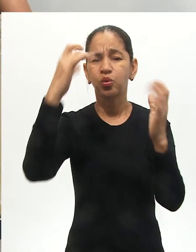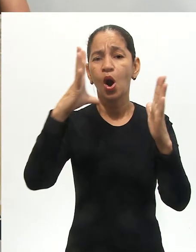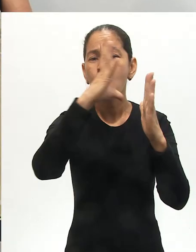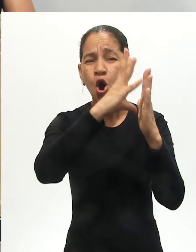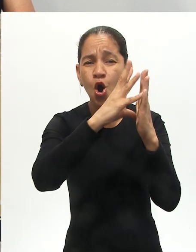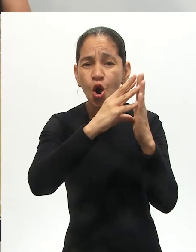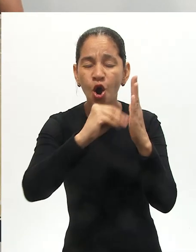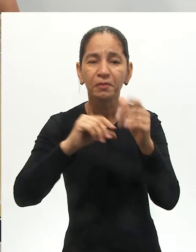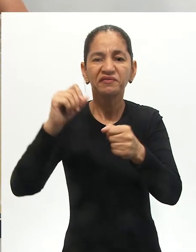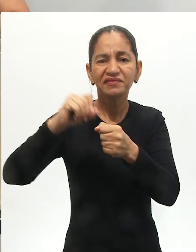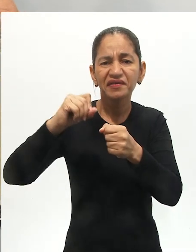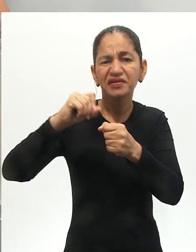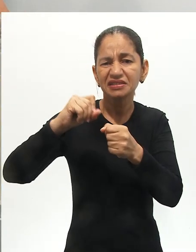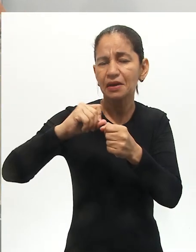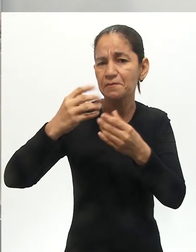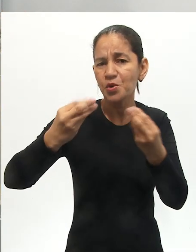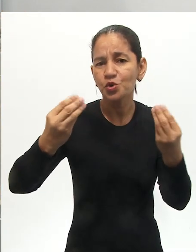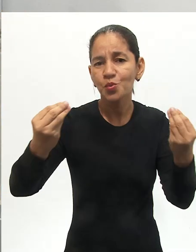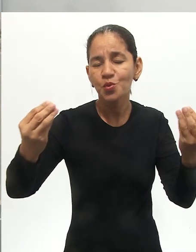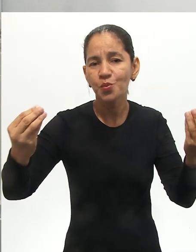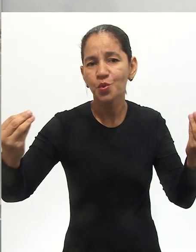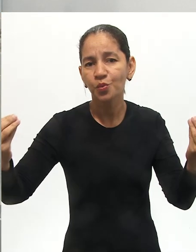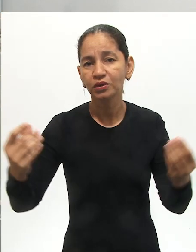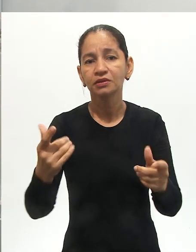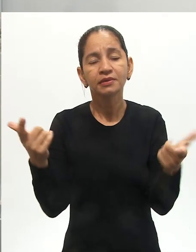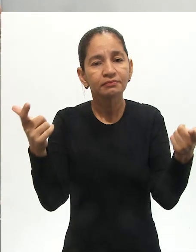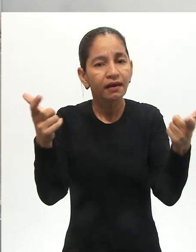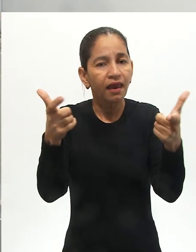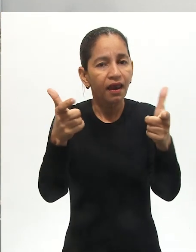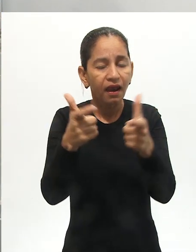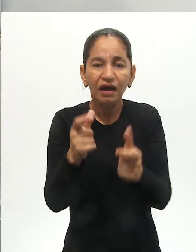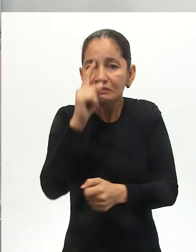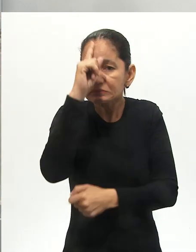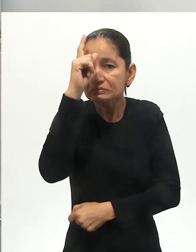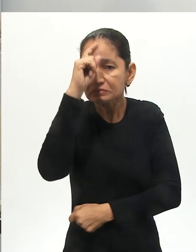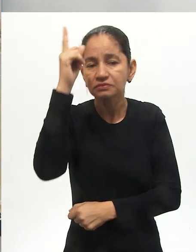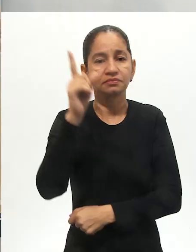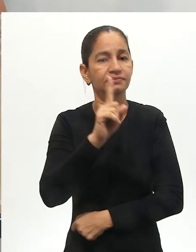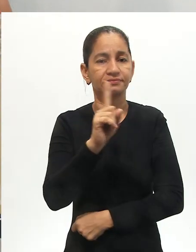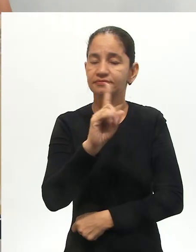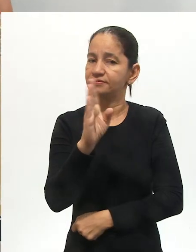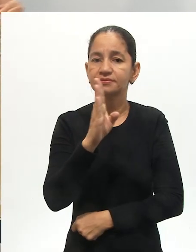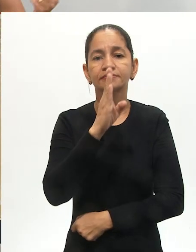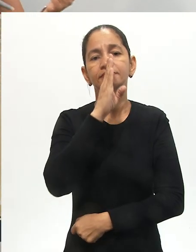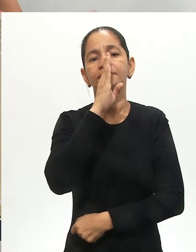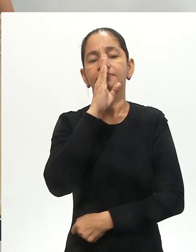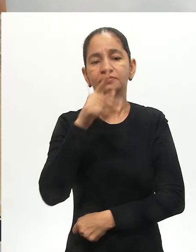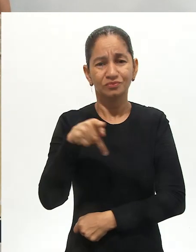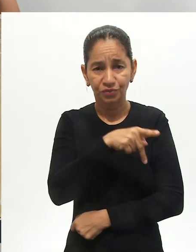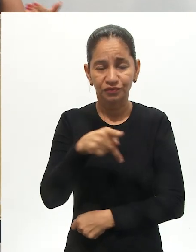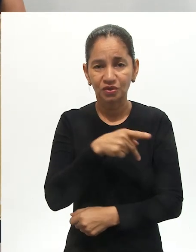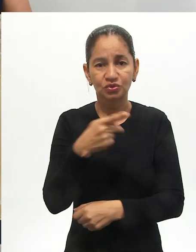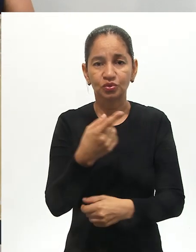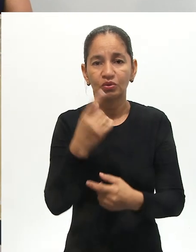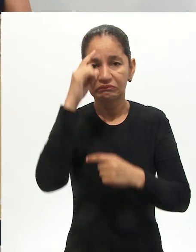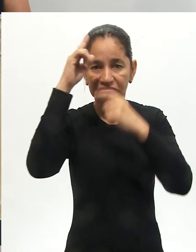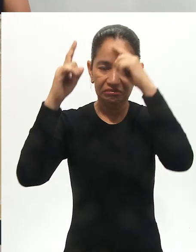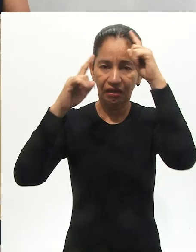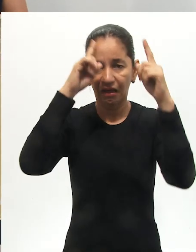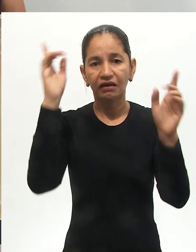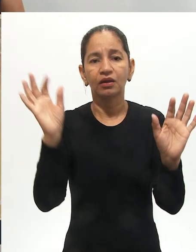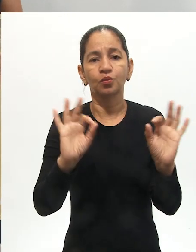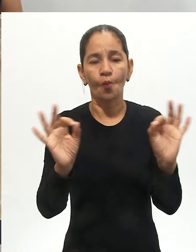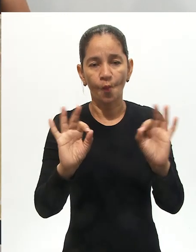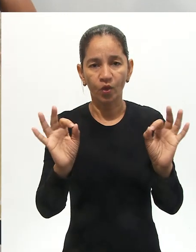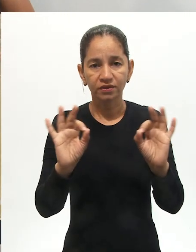fábrica, essa ideia de produção em massa, abrindo muito pouco espaço para a criatividade, tanto do professor quanto do